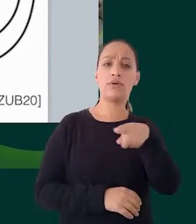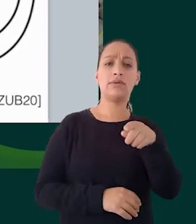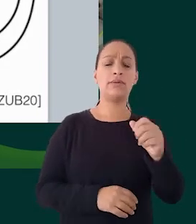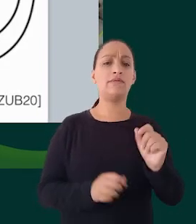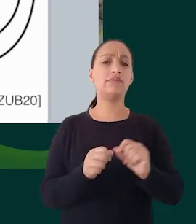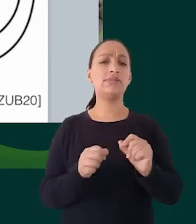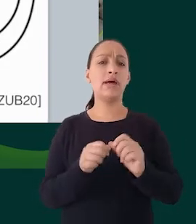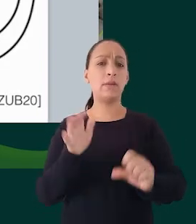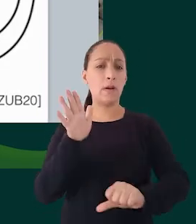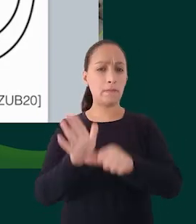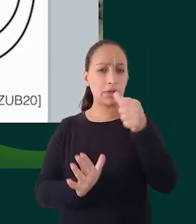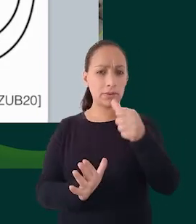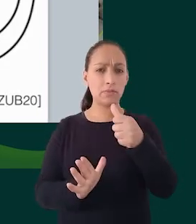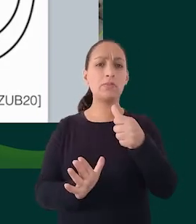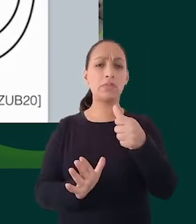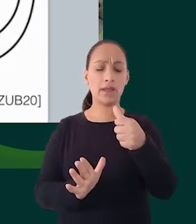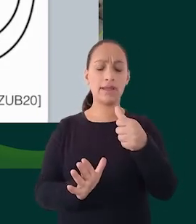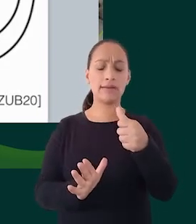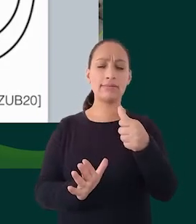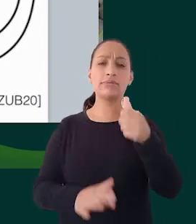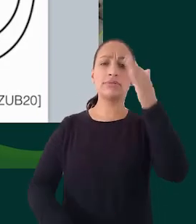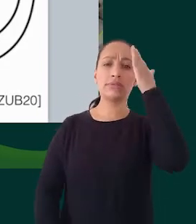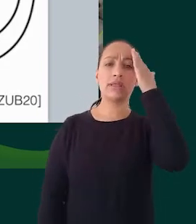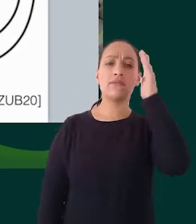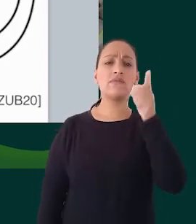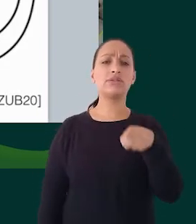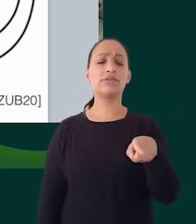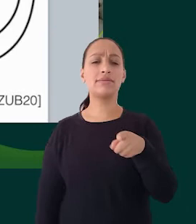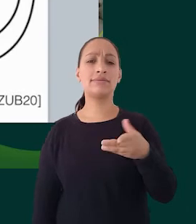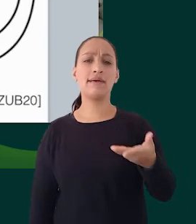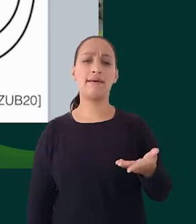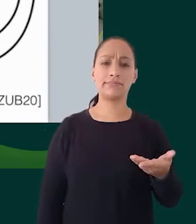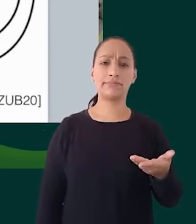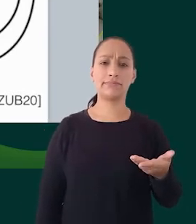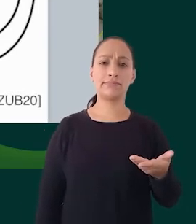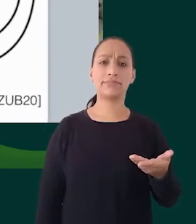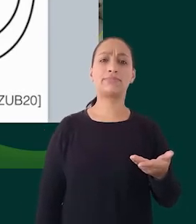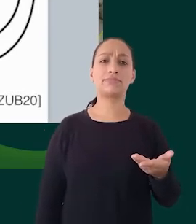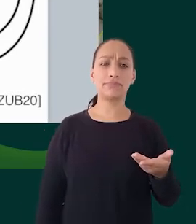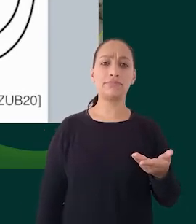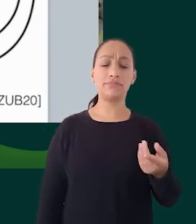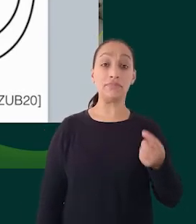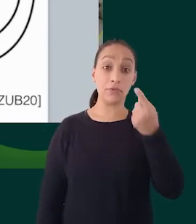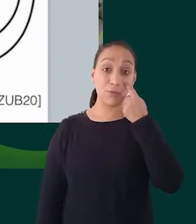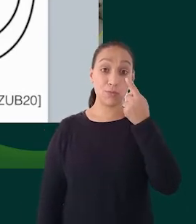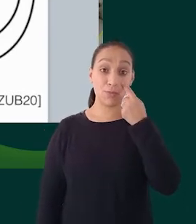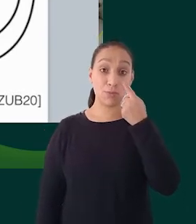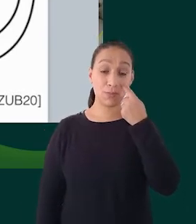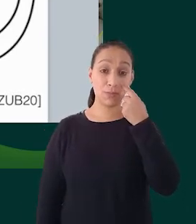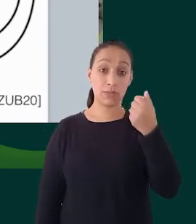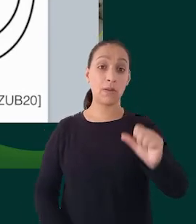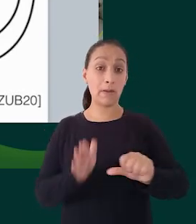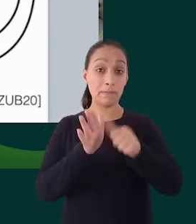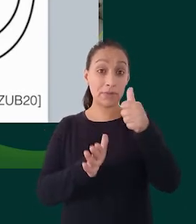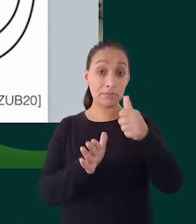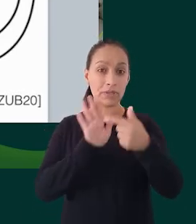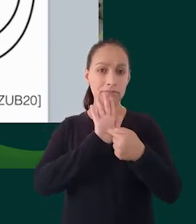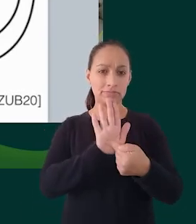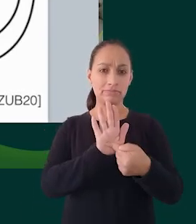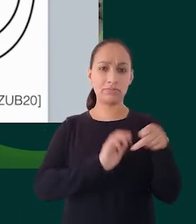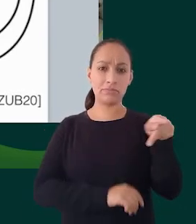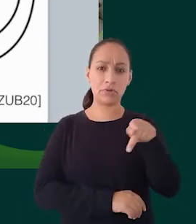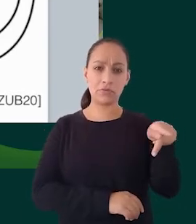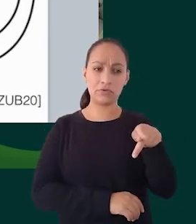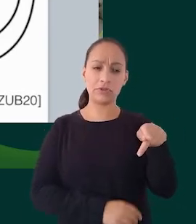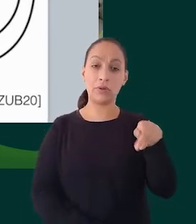Eu sei que vocês. Eu sei que vocês. Vocês viram na primeira apresentação com o professor